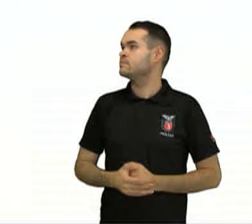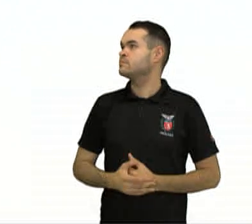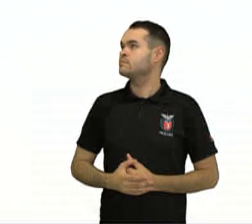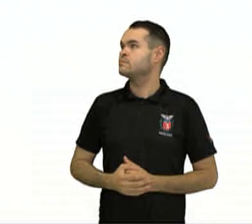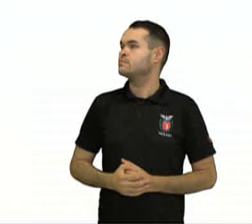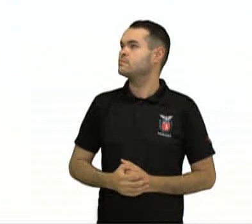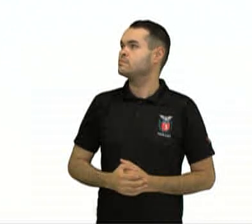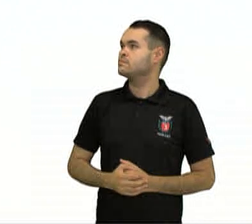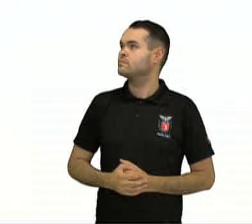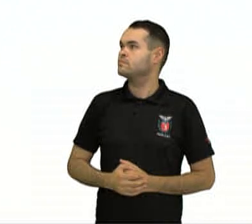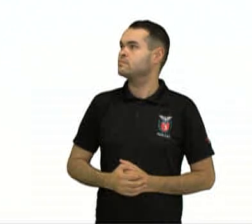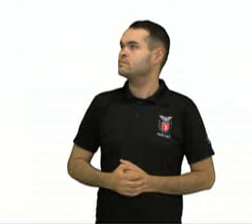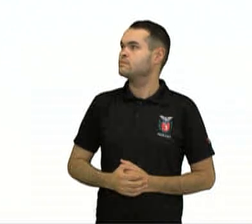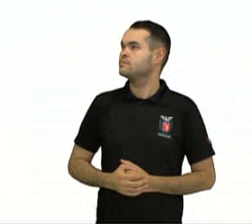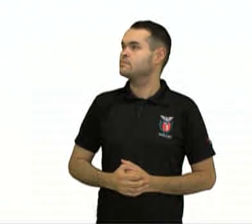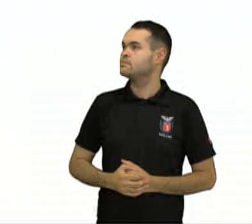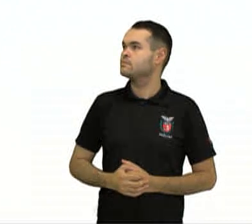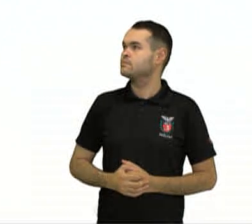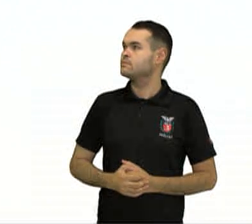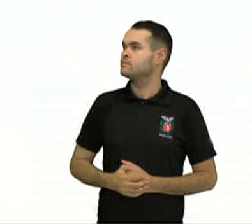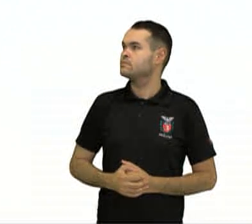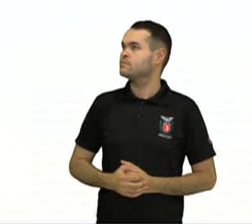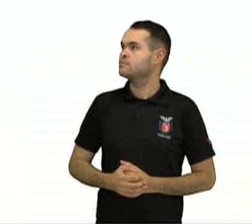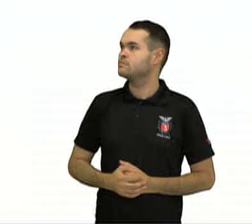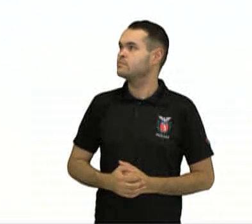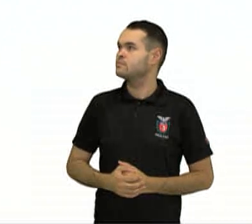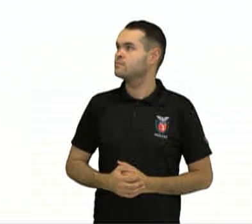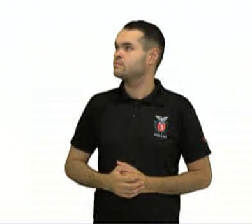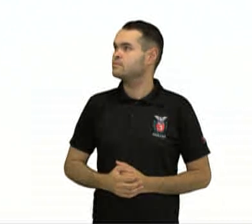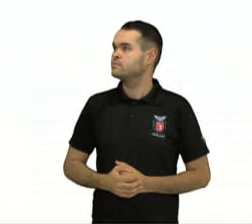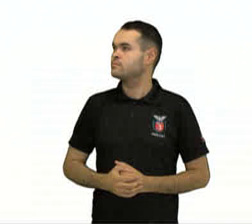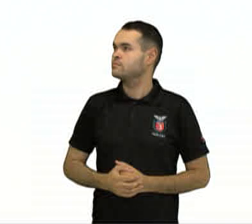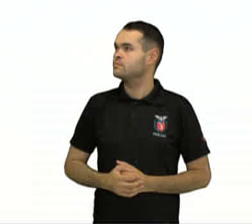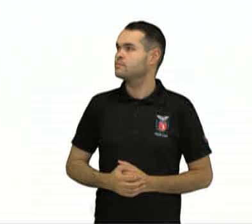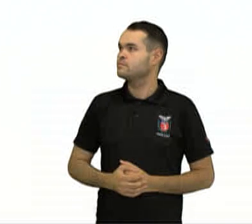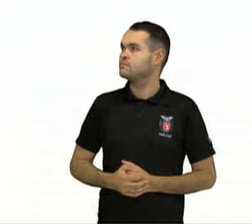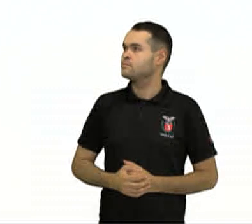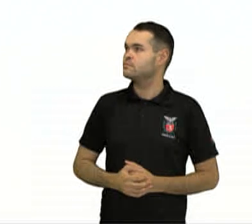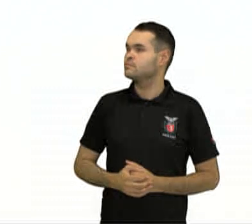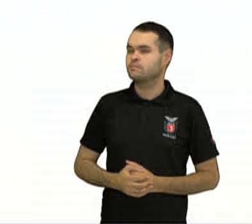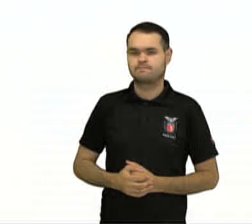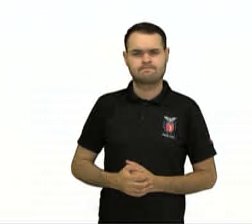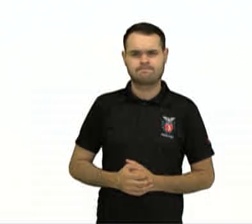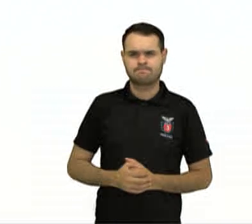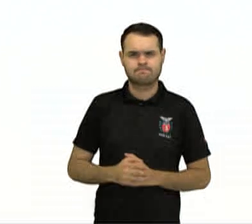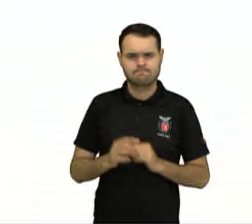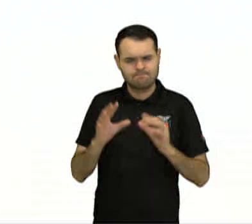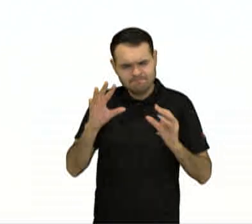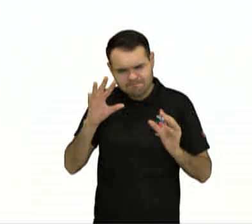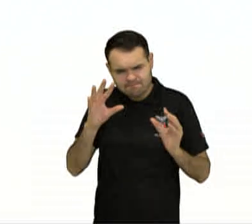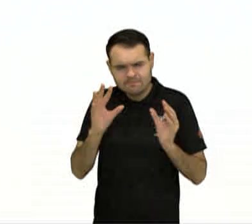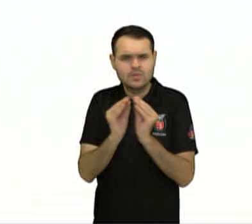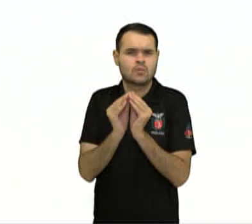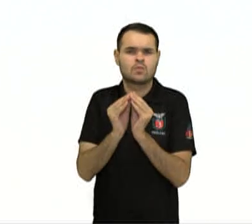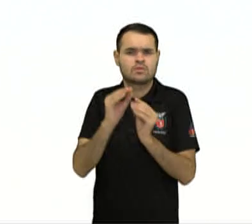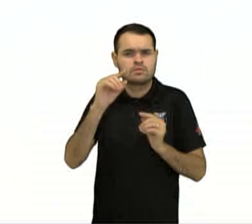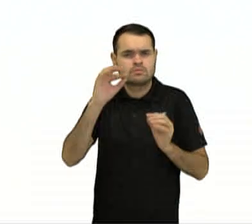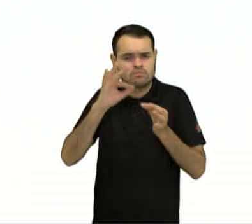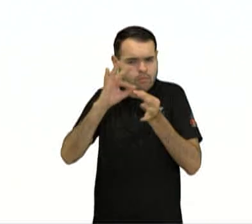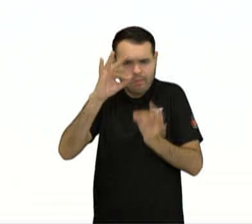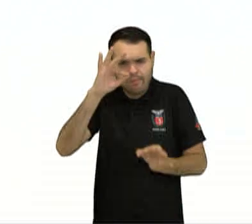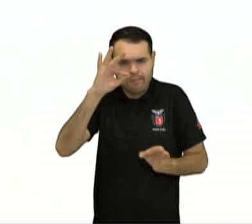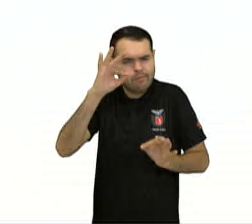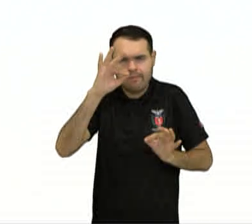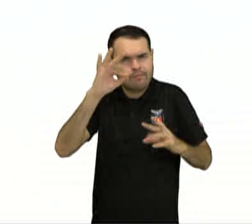Parque das Aves, and the Ice Bar. She loved the trip and took some photos. Foi bem sucinto no que o texto falava. Olha, é sobre